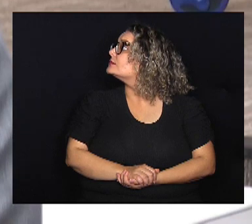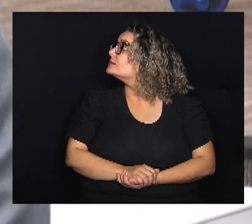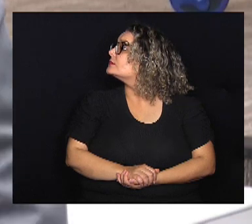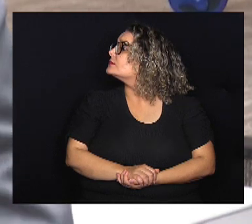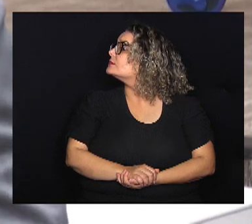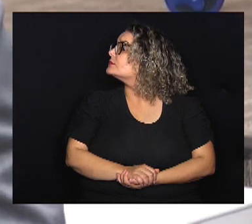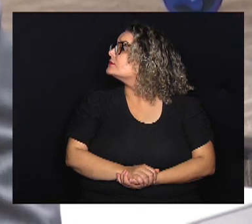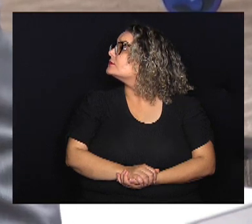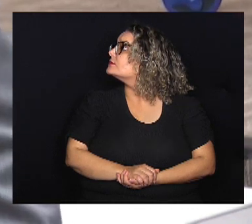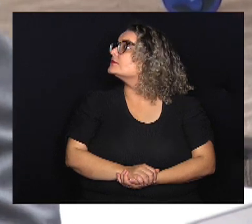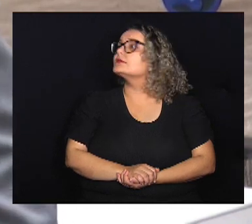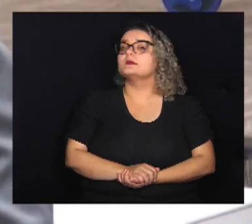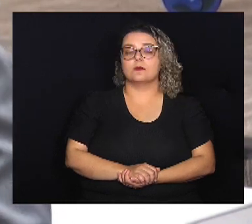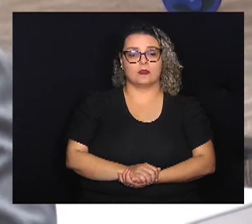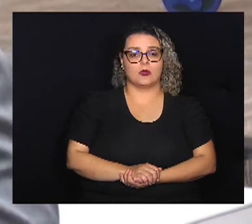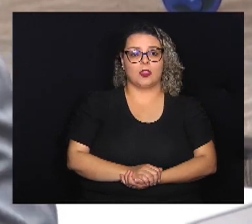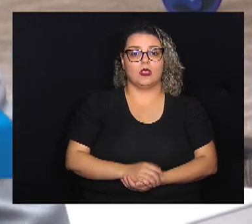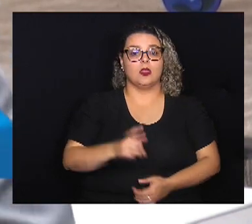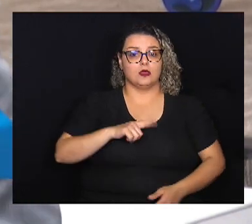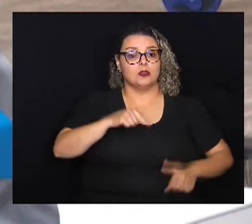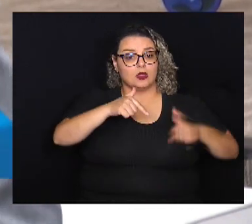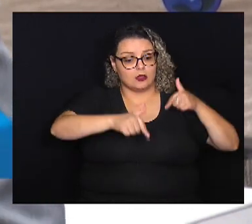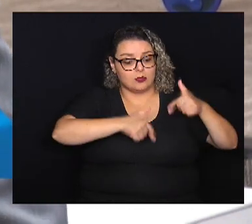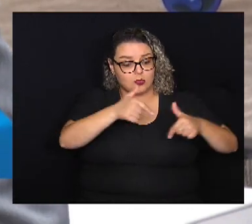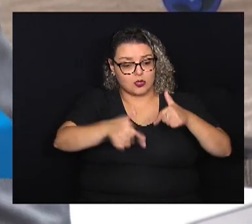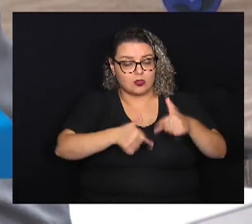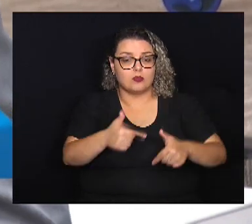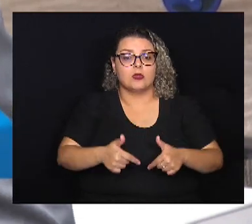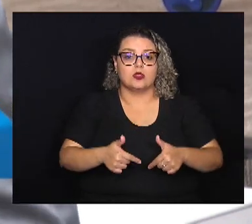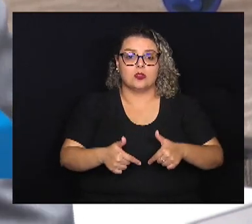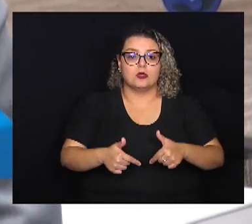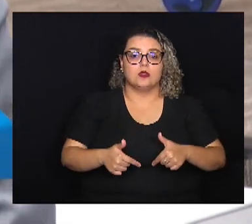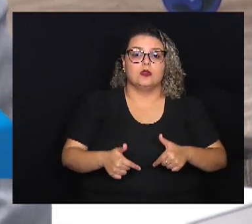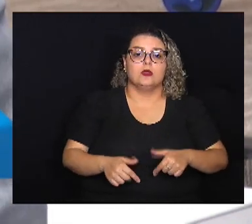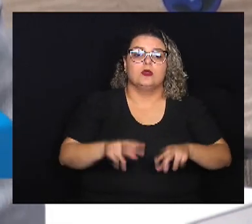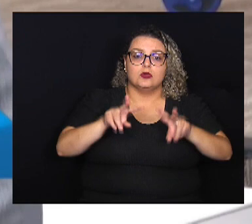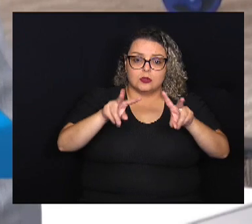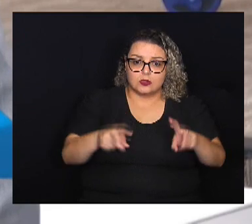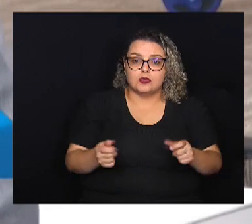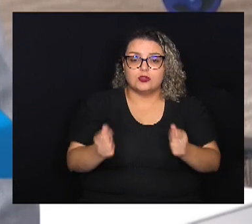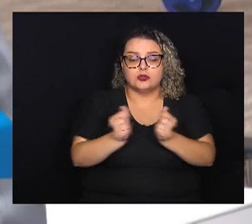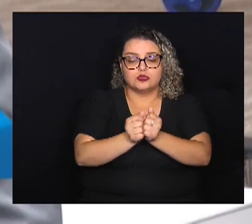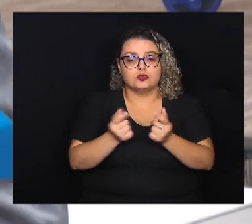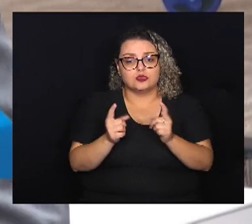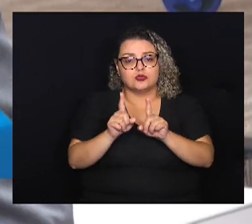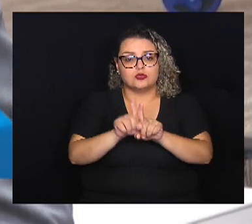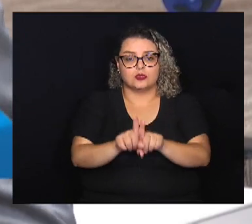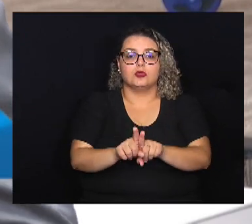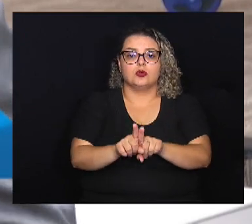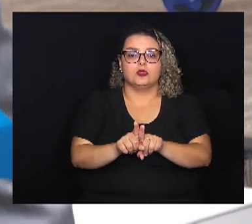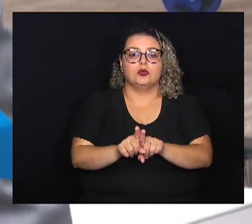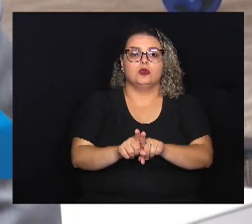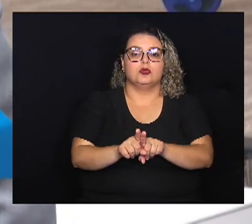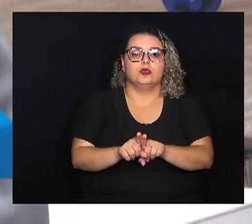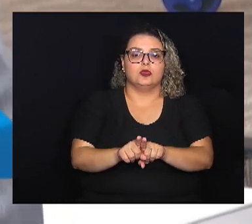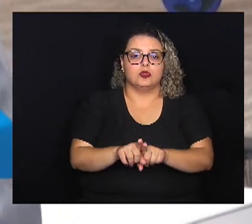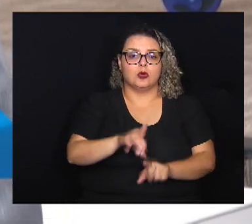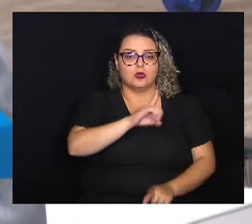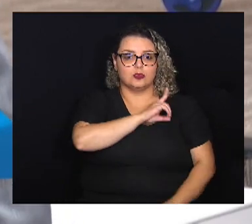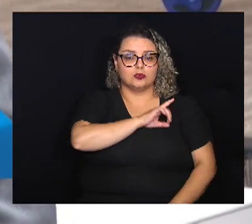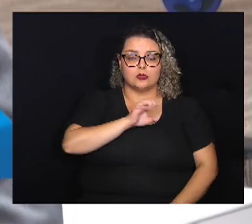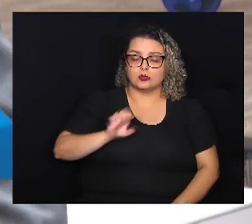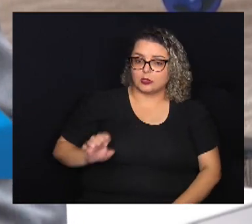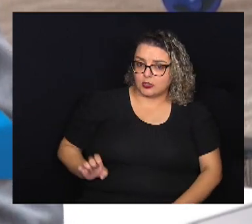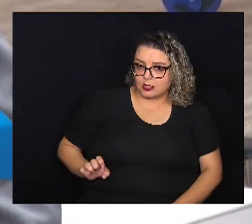Eu tenho trabalhado nessa causa junto em parceria com o deputado estadual